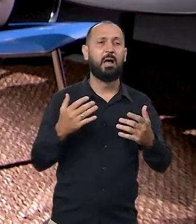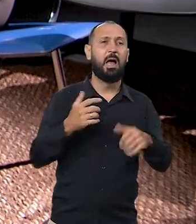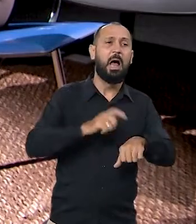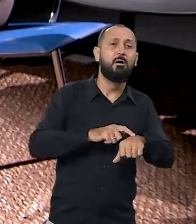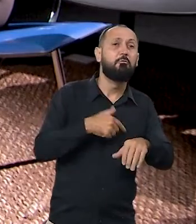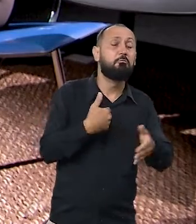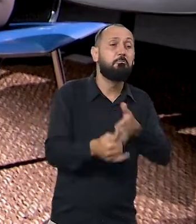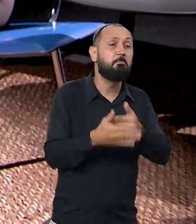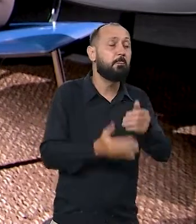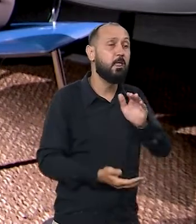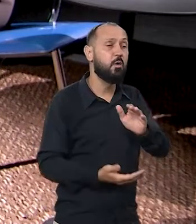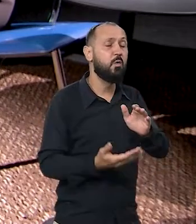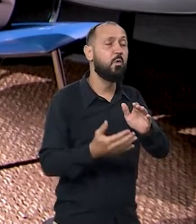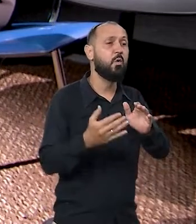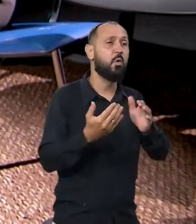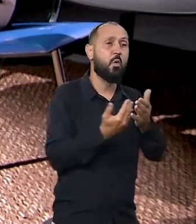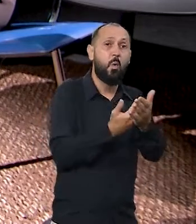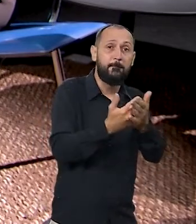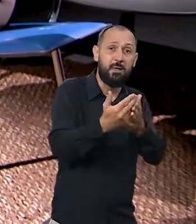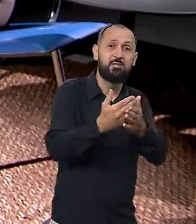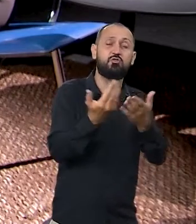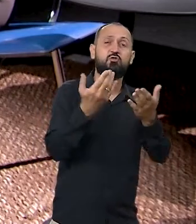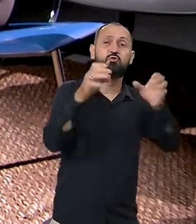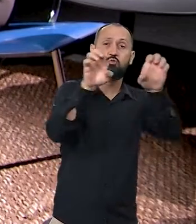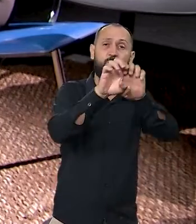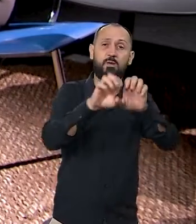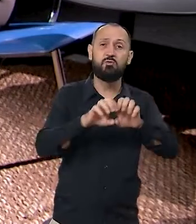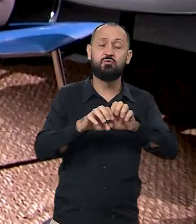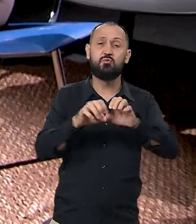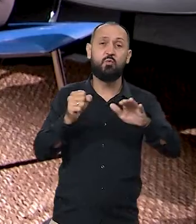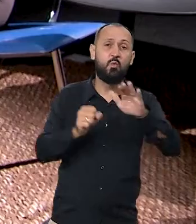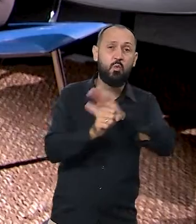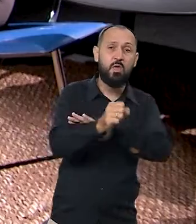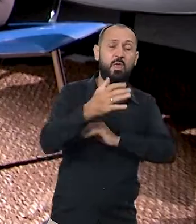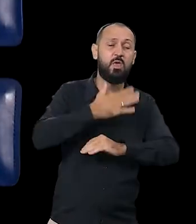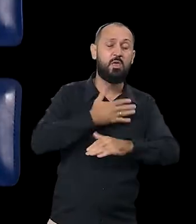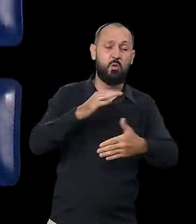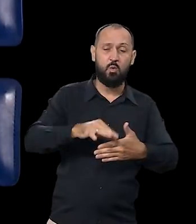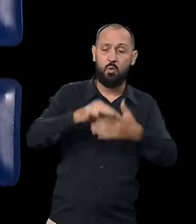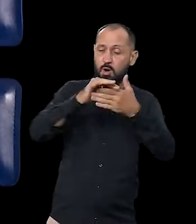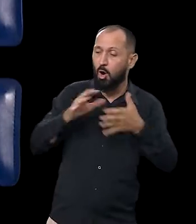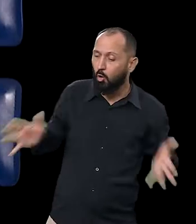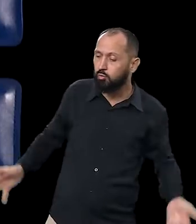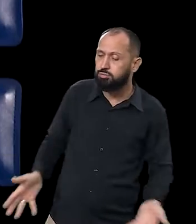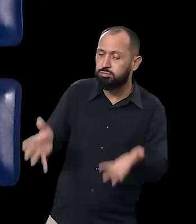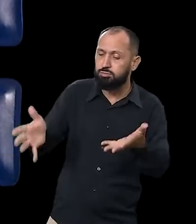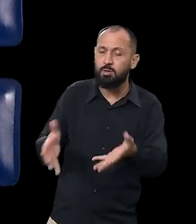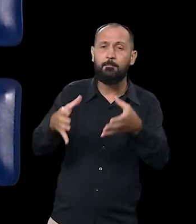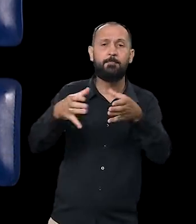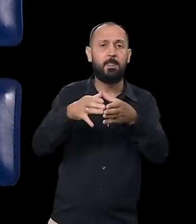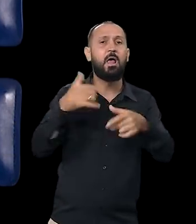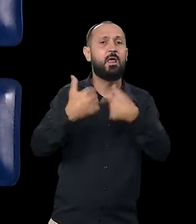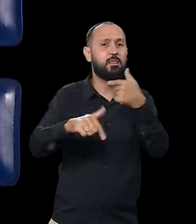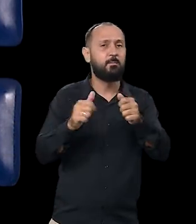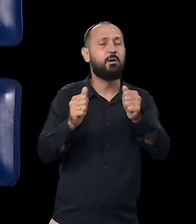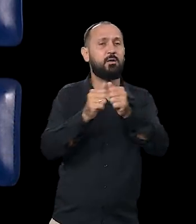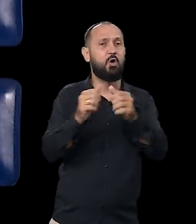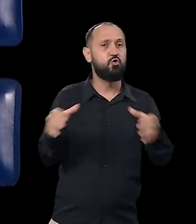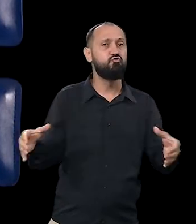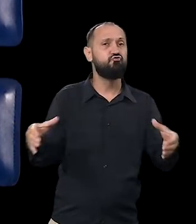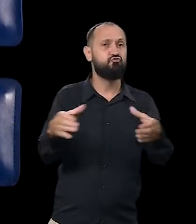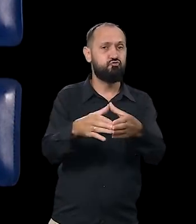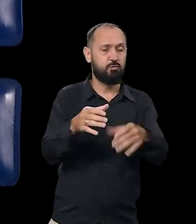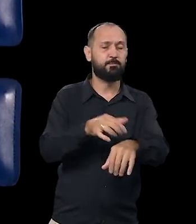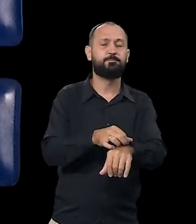E entender que quando você vai para uma estrutura, o papel daquele que está liderando é motivar